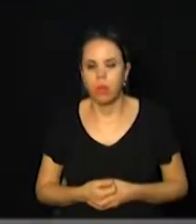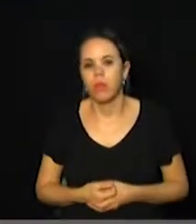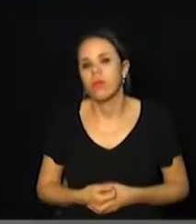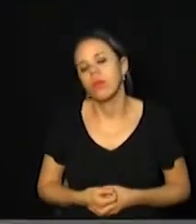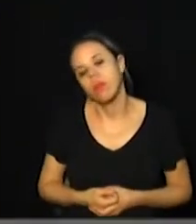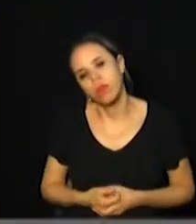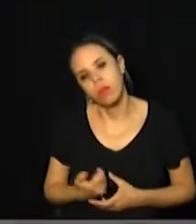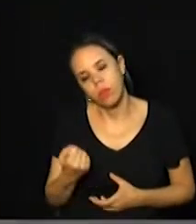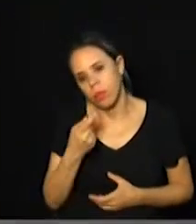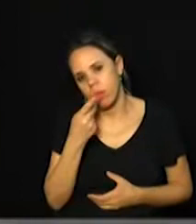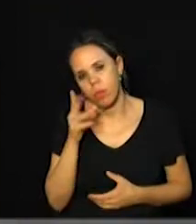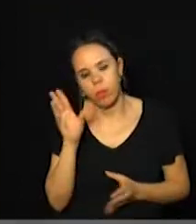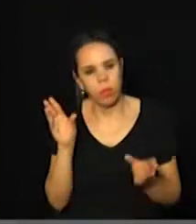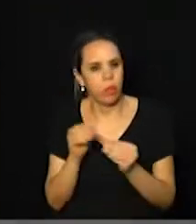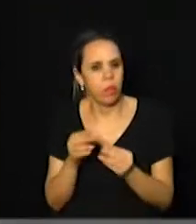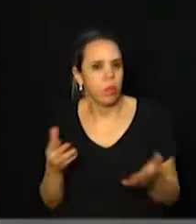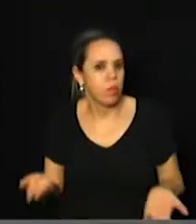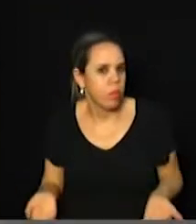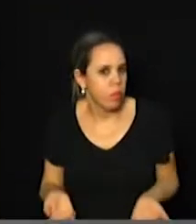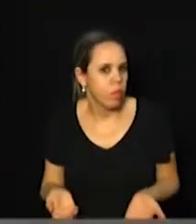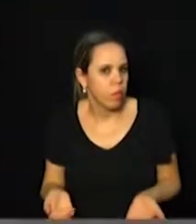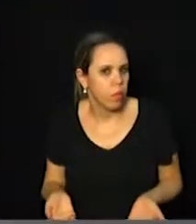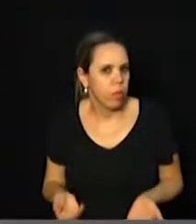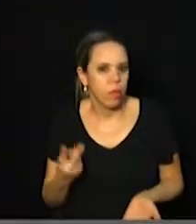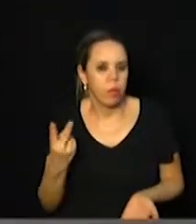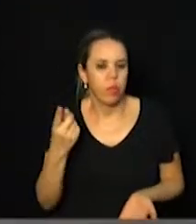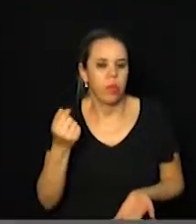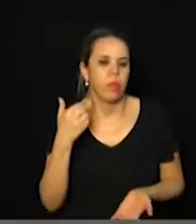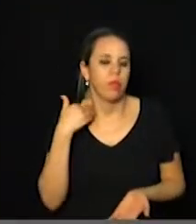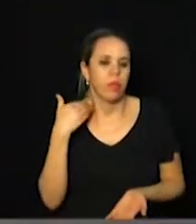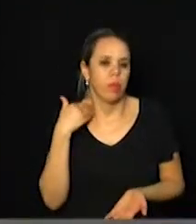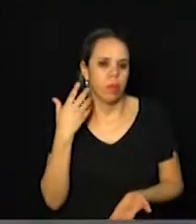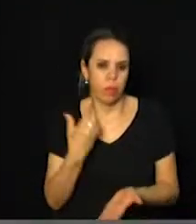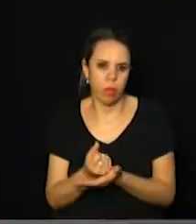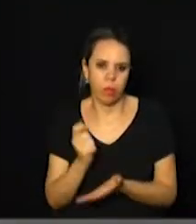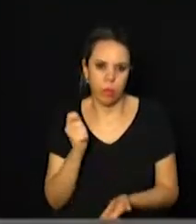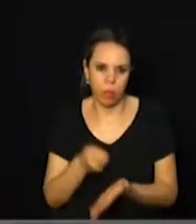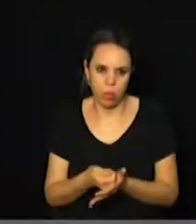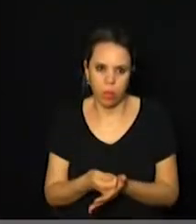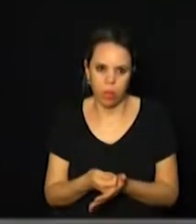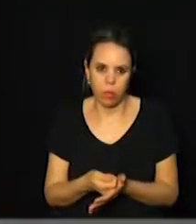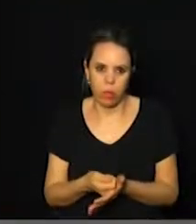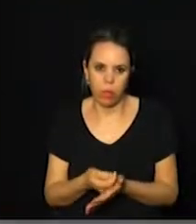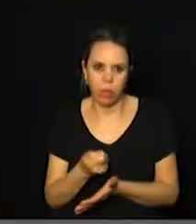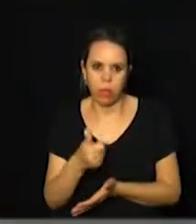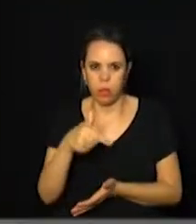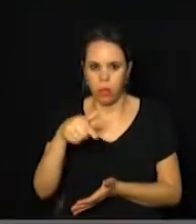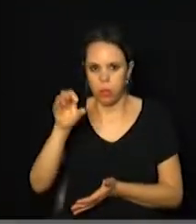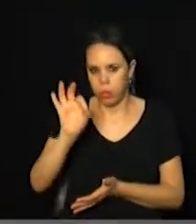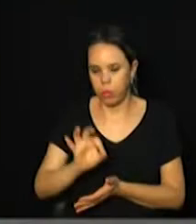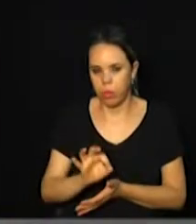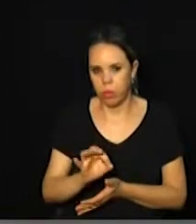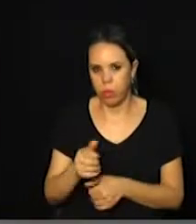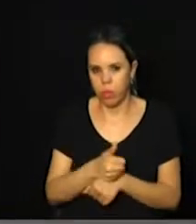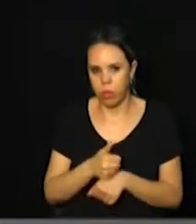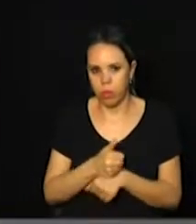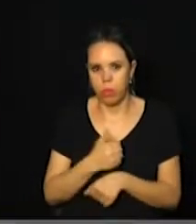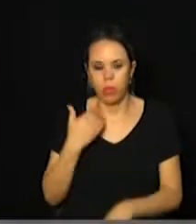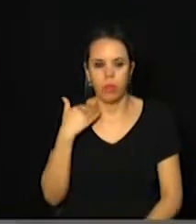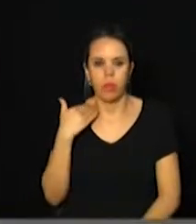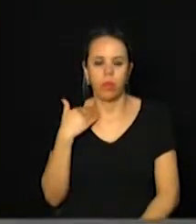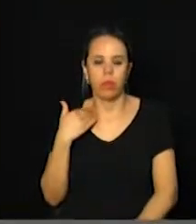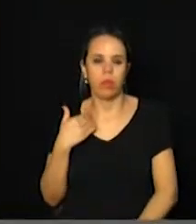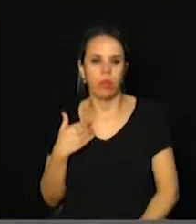é pouco dizer para rapidinho as tarifas dos bancos com a extinção praticamente de setenta por cento da categoria dos